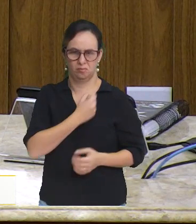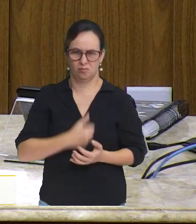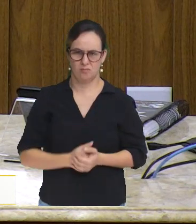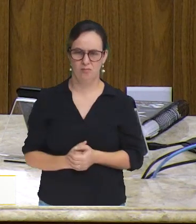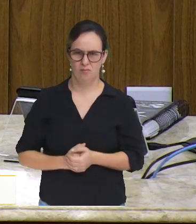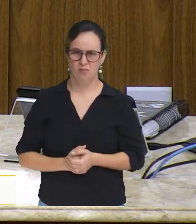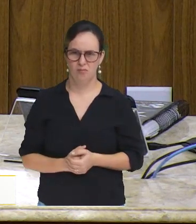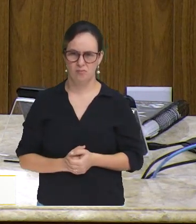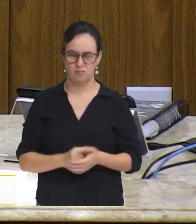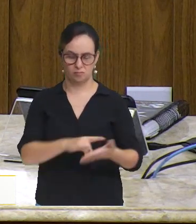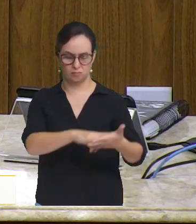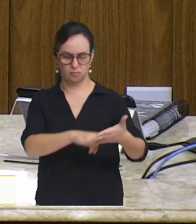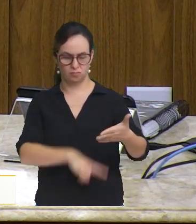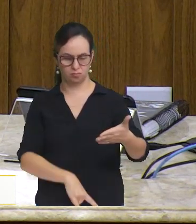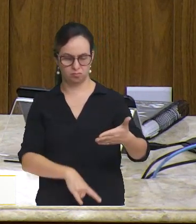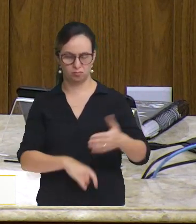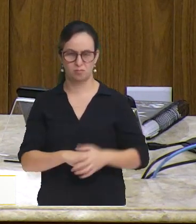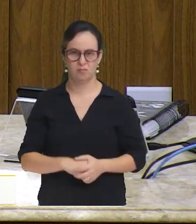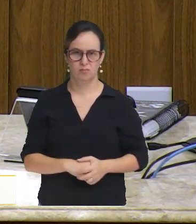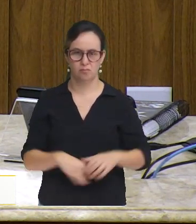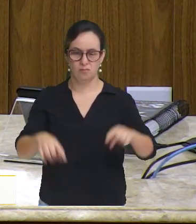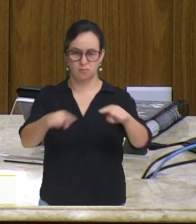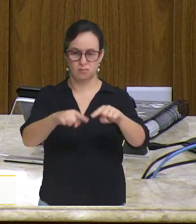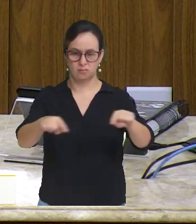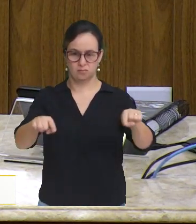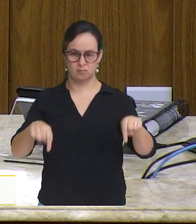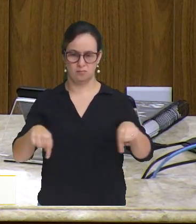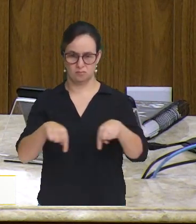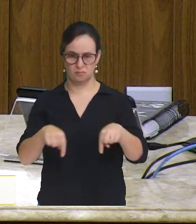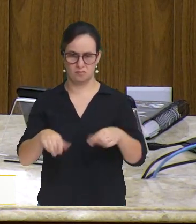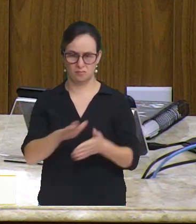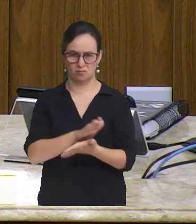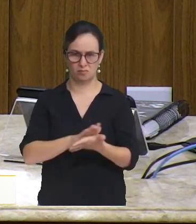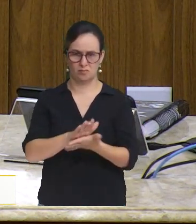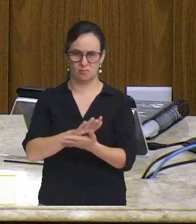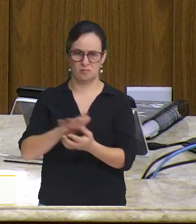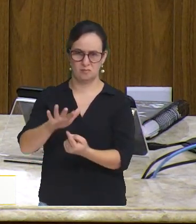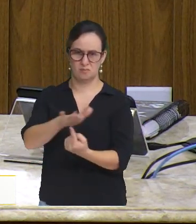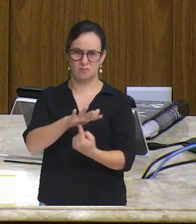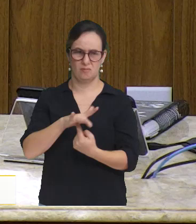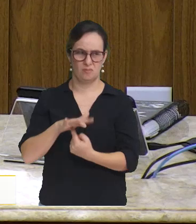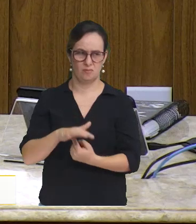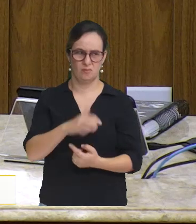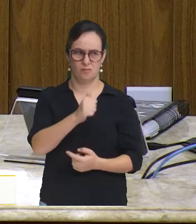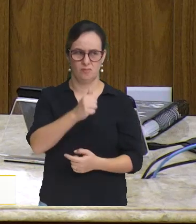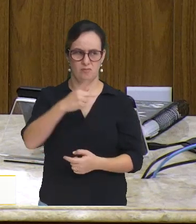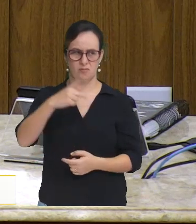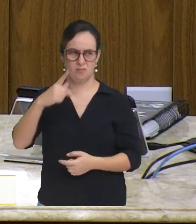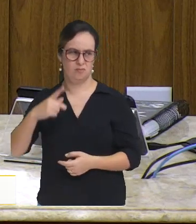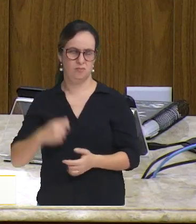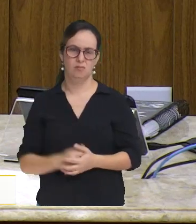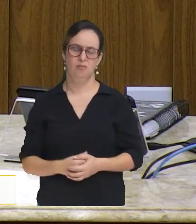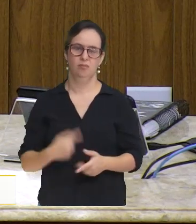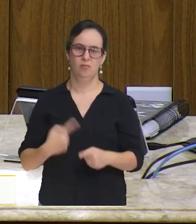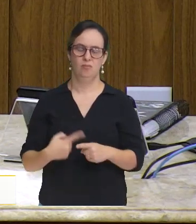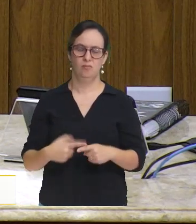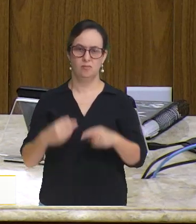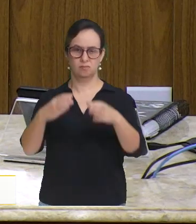do imóvel, não existe questões ambientais aí, área de APP, até porque é uma área urbana, não é?